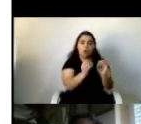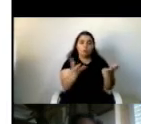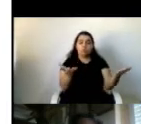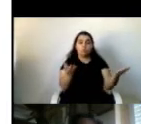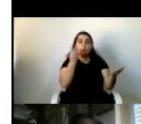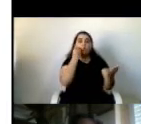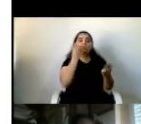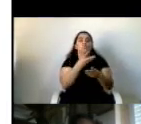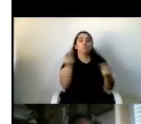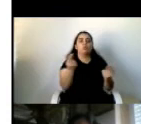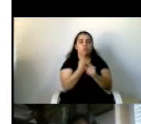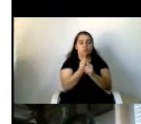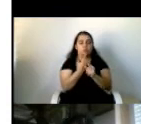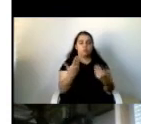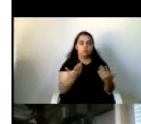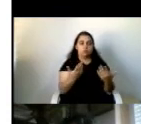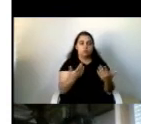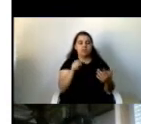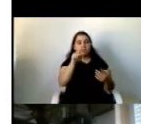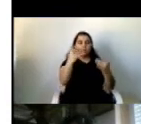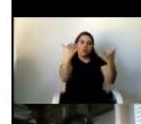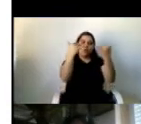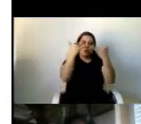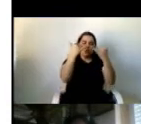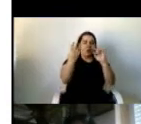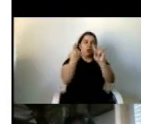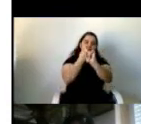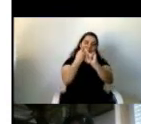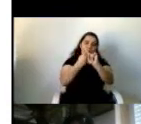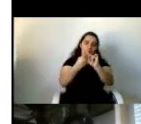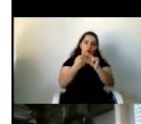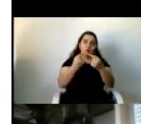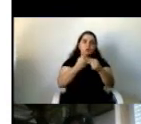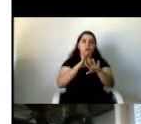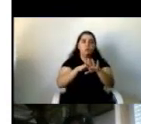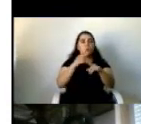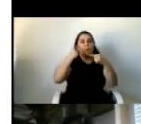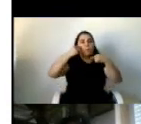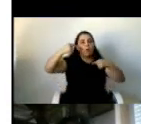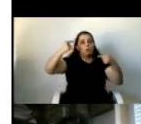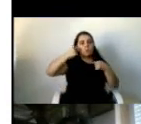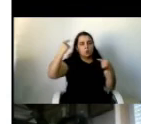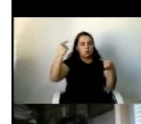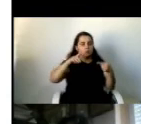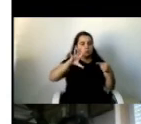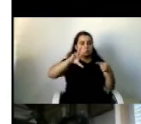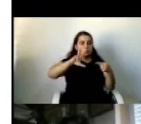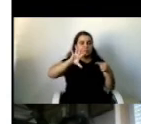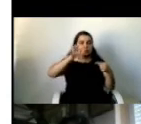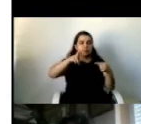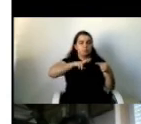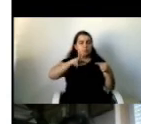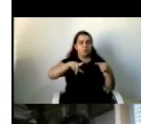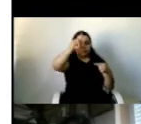é muito curioso, ou seja, os dados são muito interessantes porque mostramos que no nosso país as